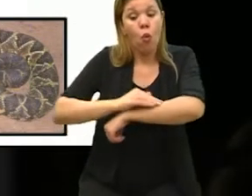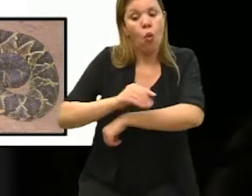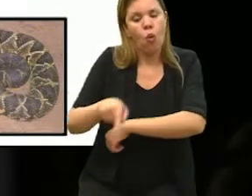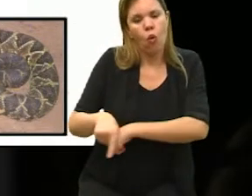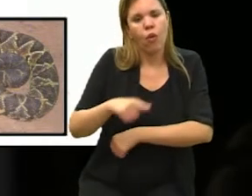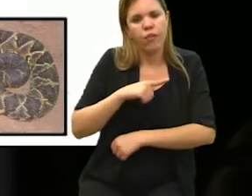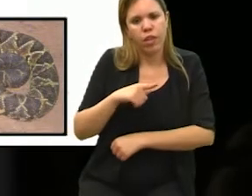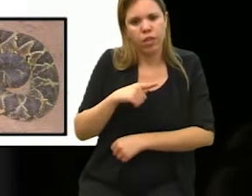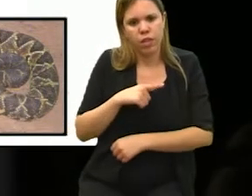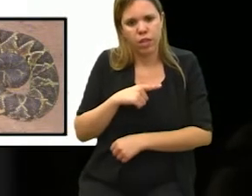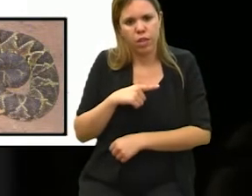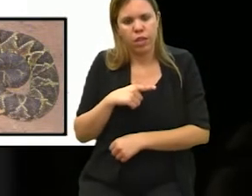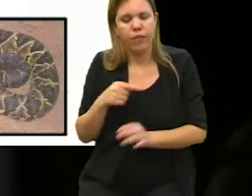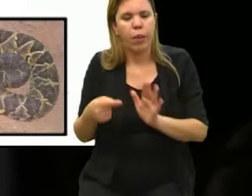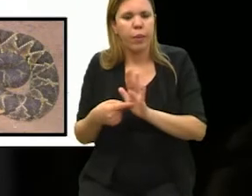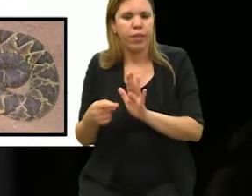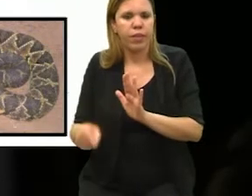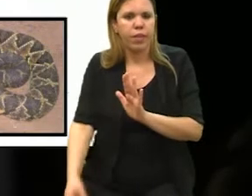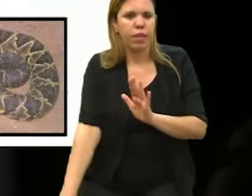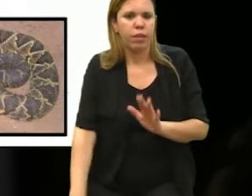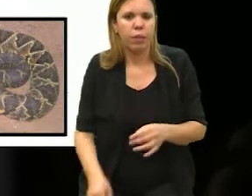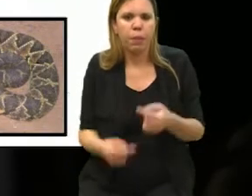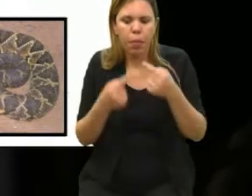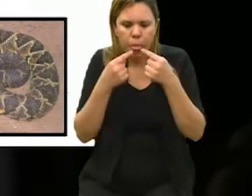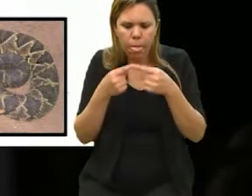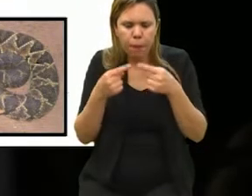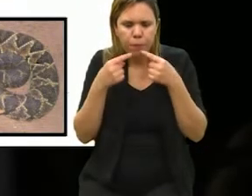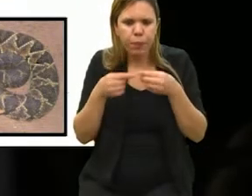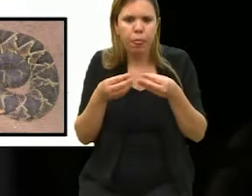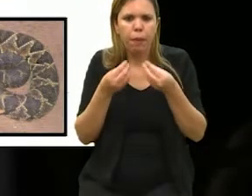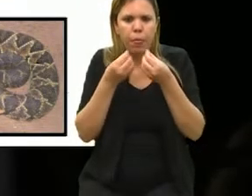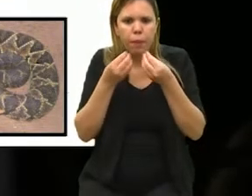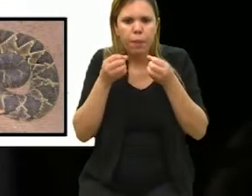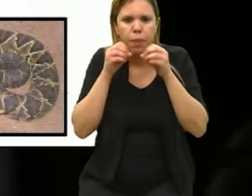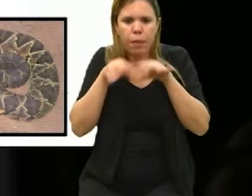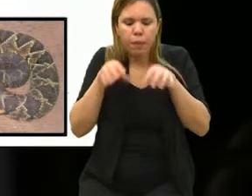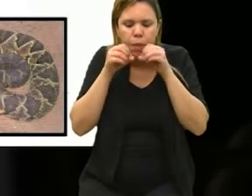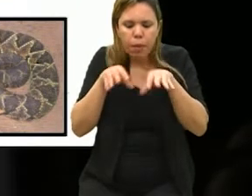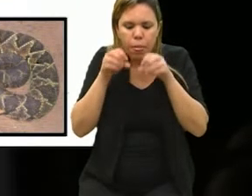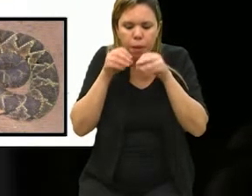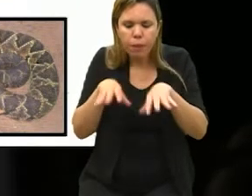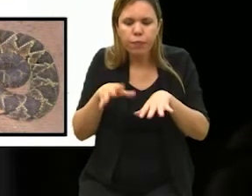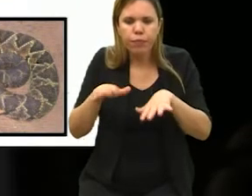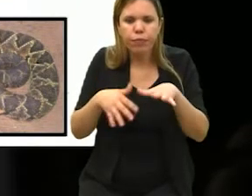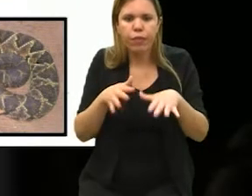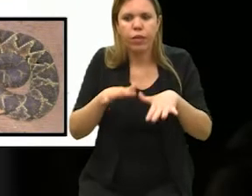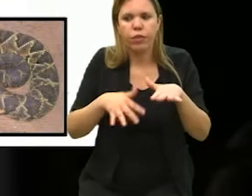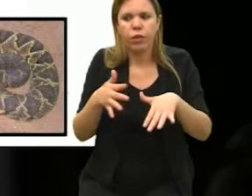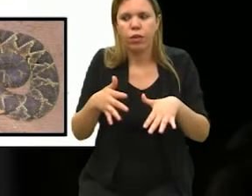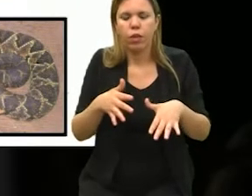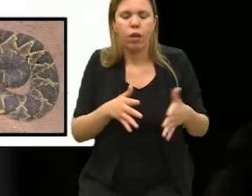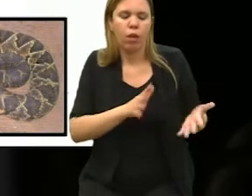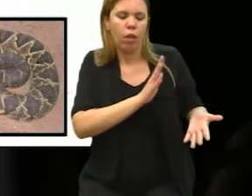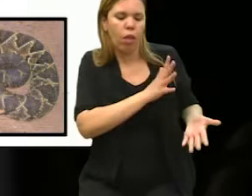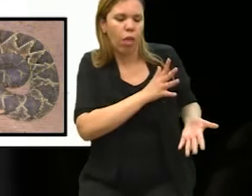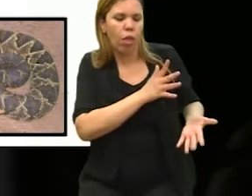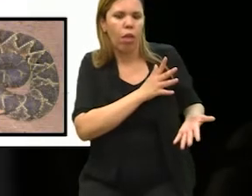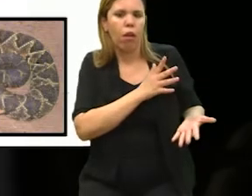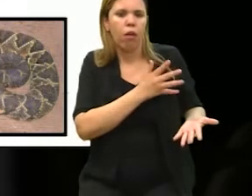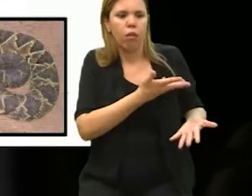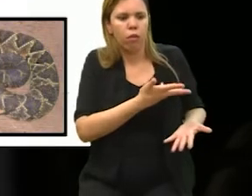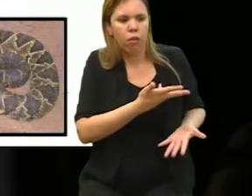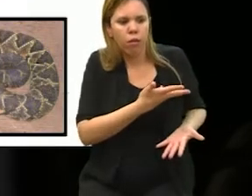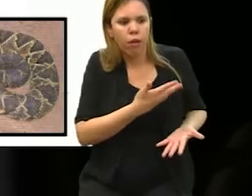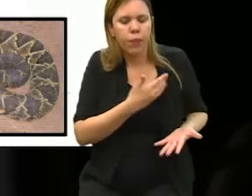sapo? Ele vai ter os sinais que ele vai apresentar, é uma salivação excessiva, ele vai apresentar muitas vezes uma disfunção cardíaca,